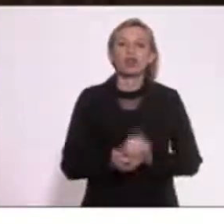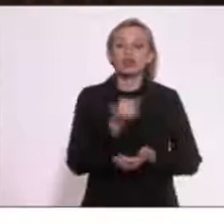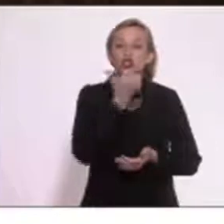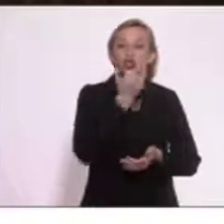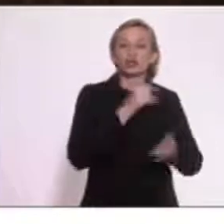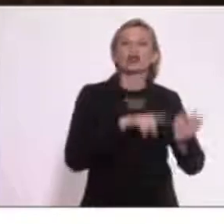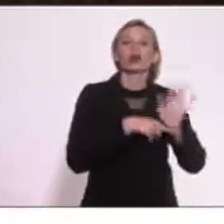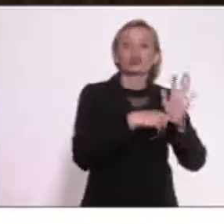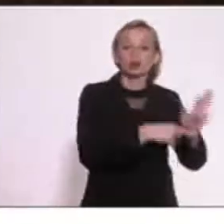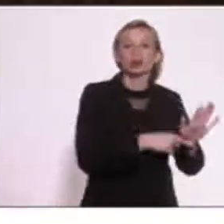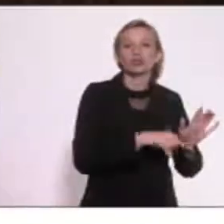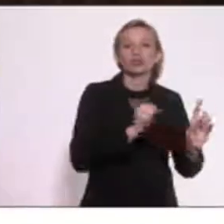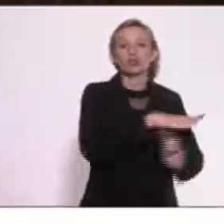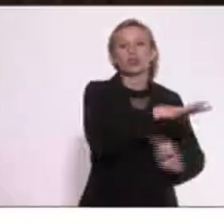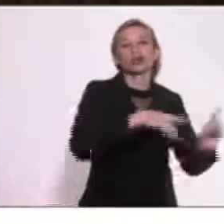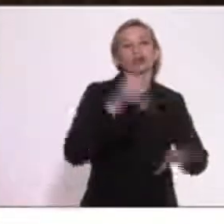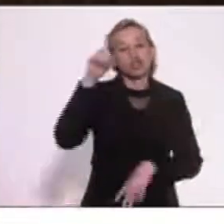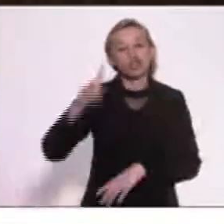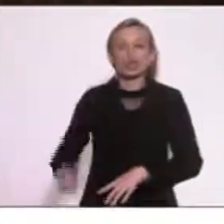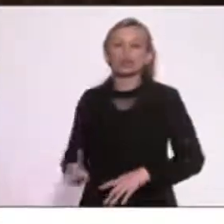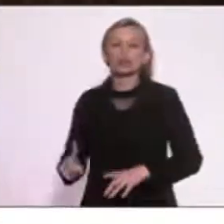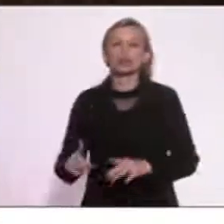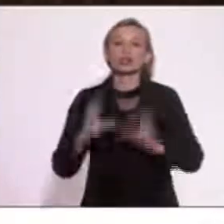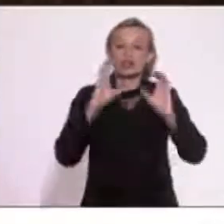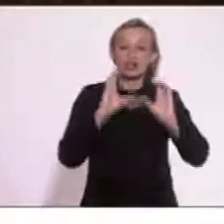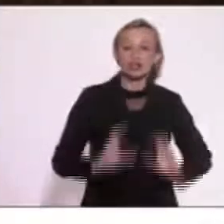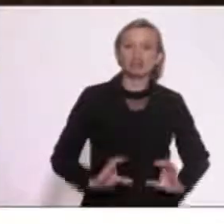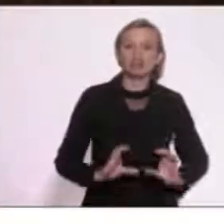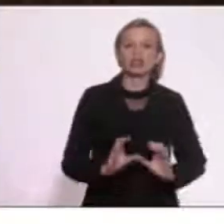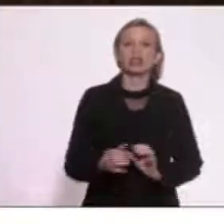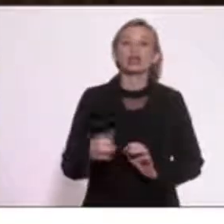direitos da cidadania, habitação,